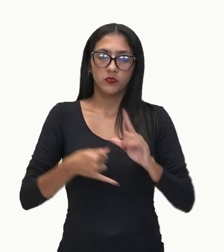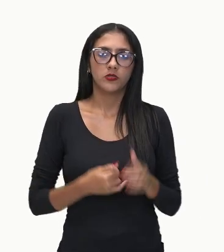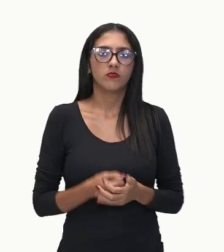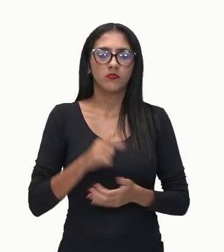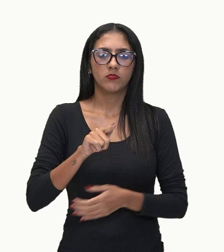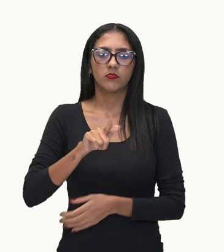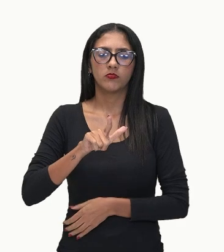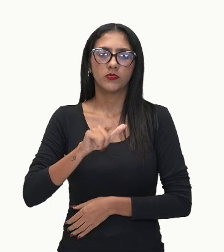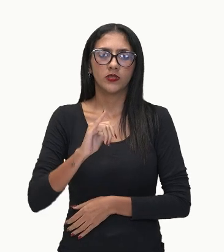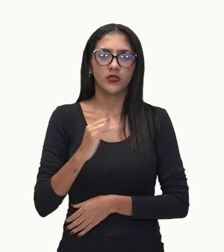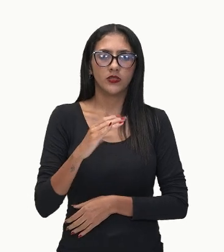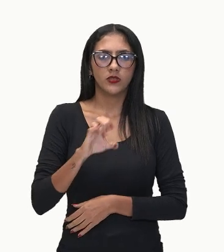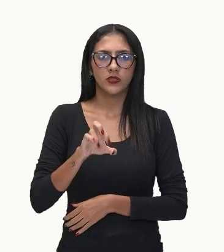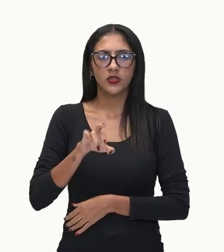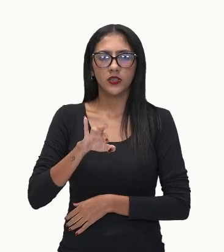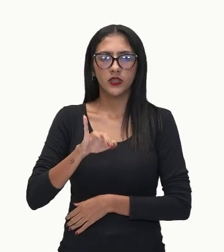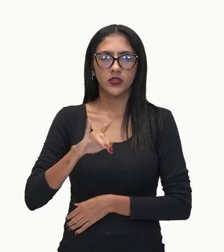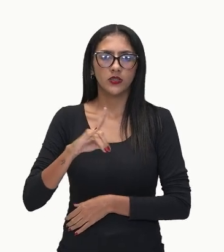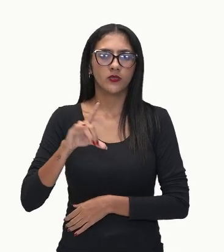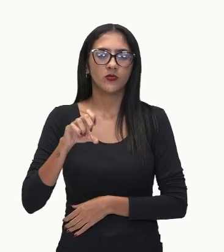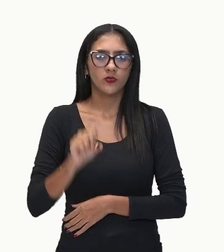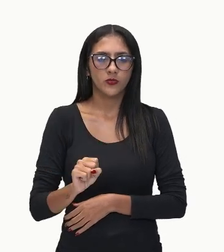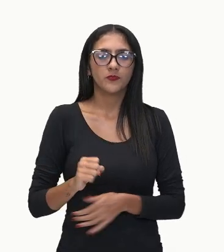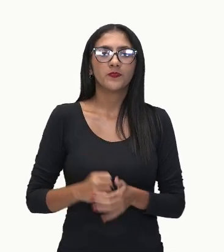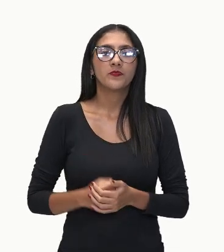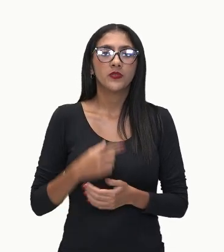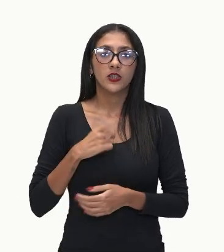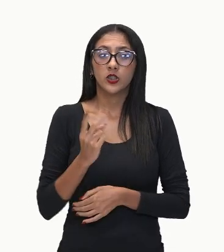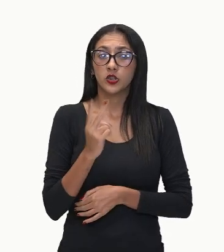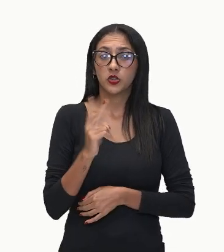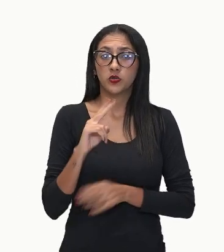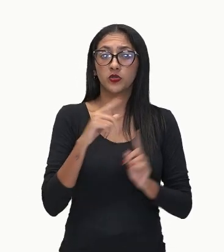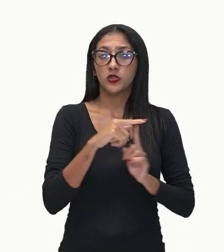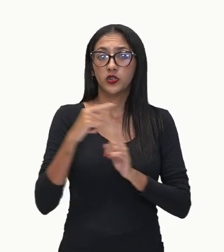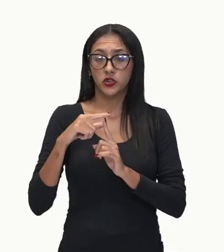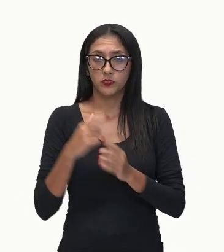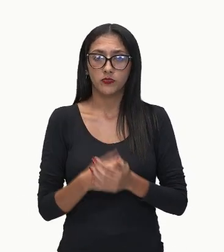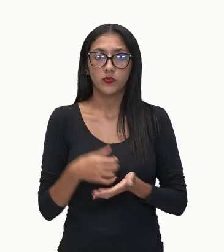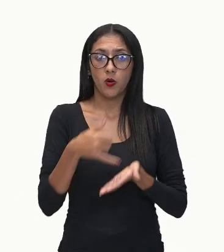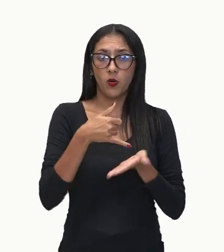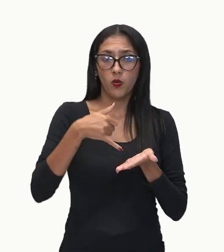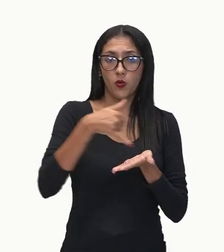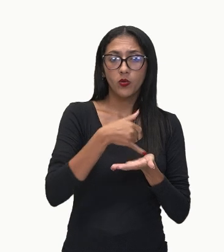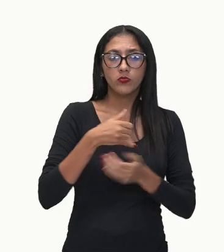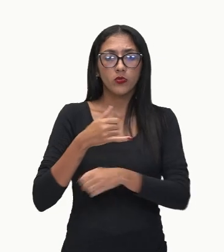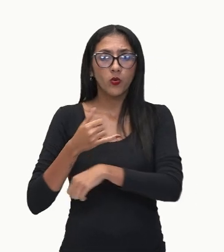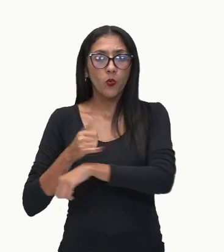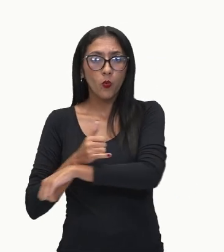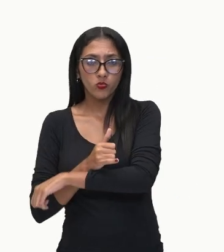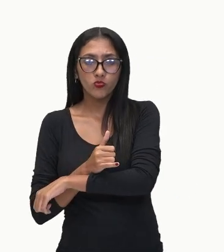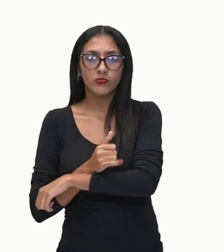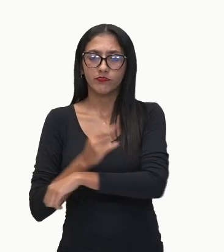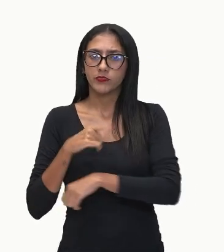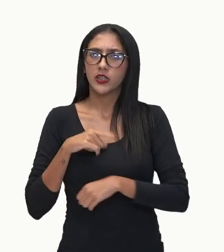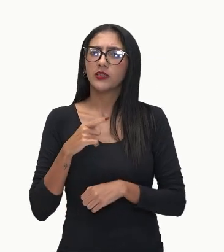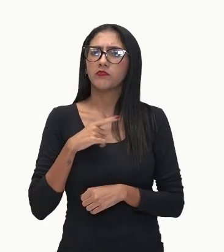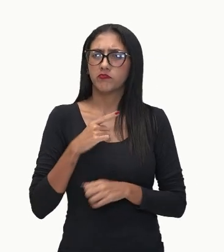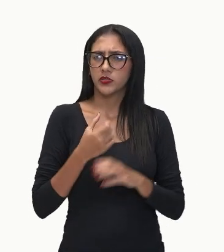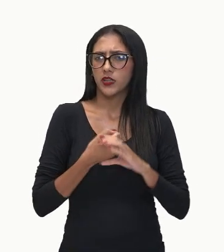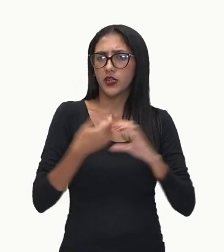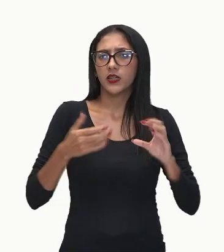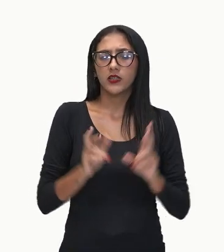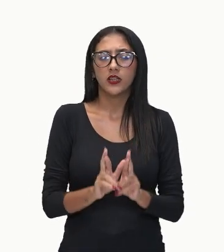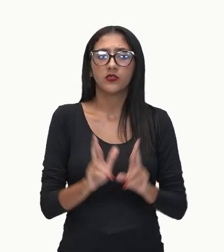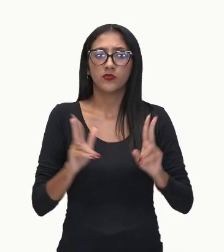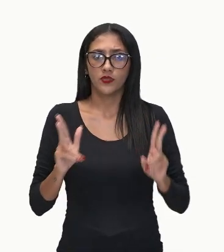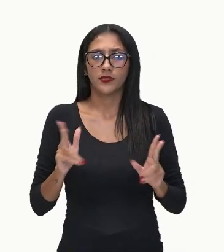glicerídeos. E os glicerídeos eles se dividem em óleos e gorduras. E existem diferenças, né, entre um óleo e